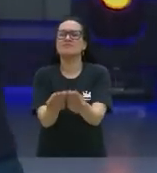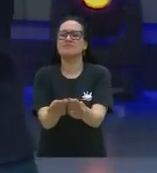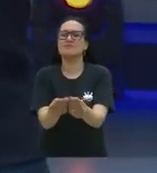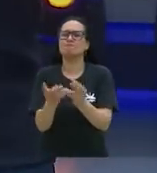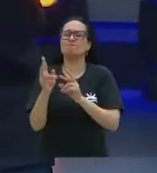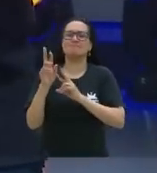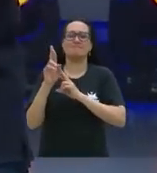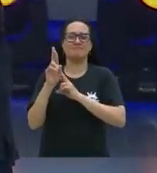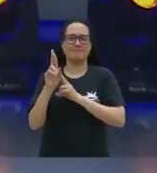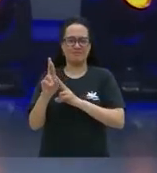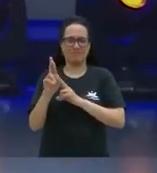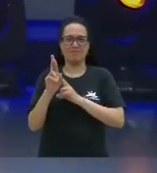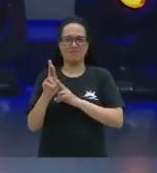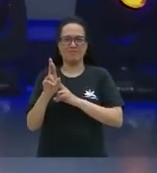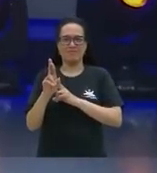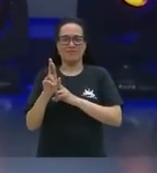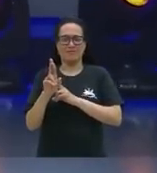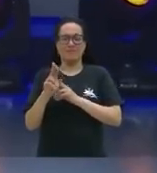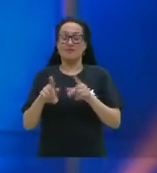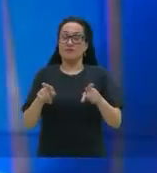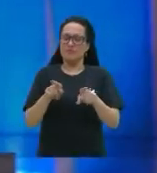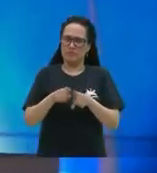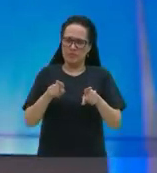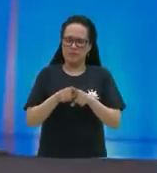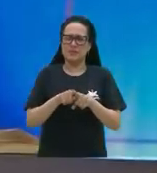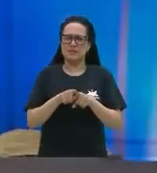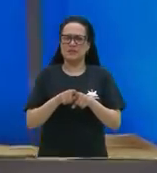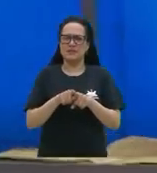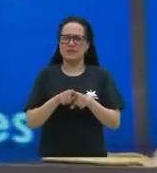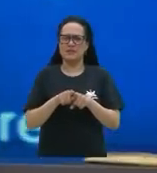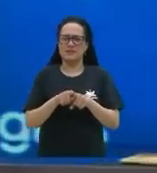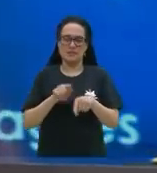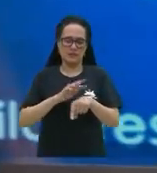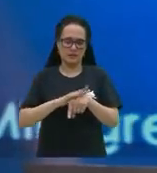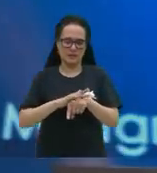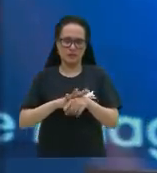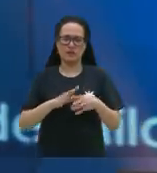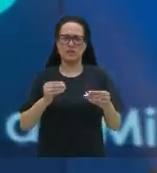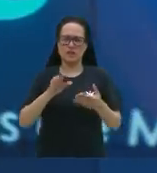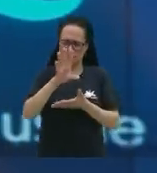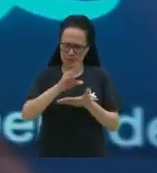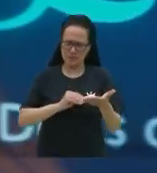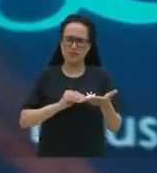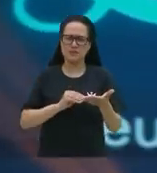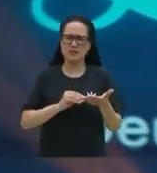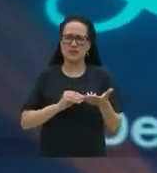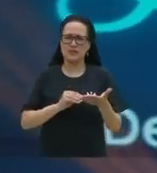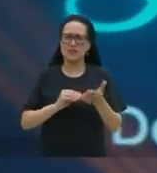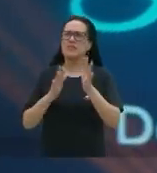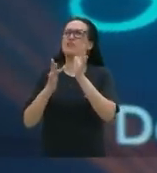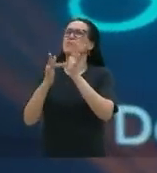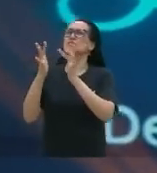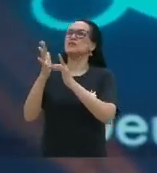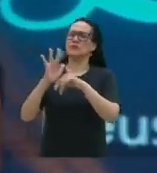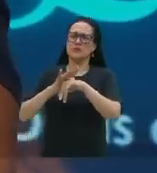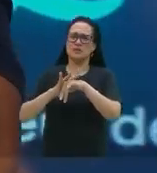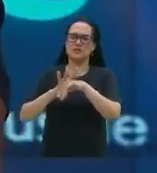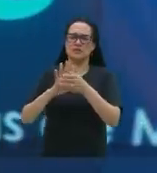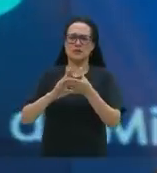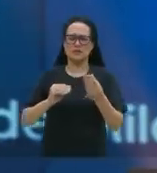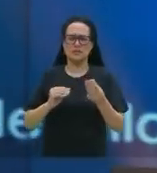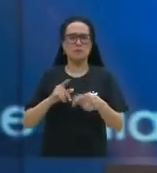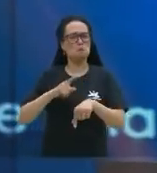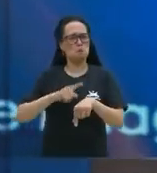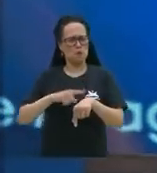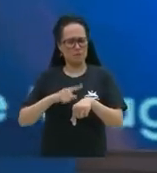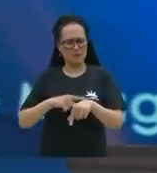levanta, Ele te cura, e diga: pode me curar, Jesus. E você vai se preparar para um momento muito